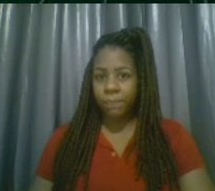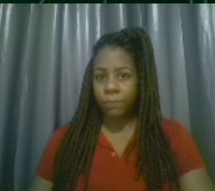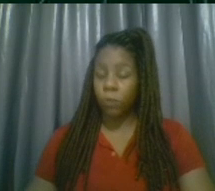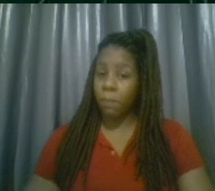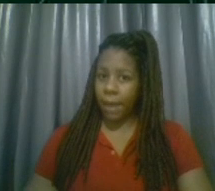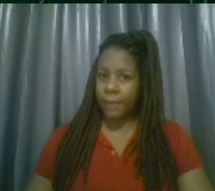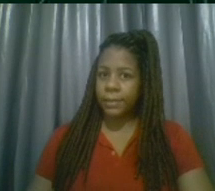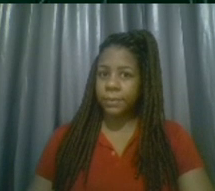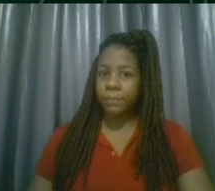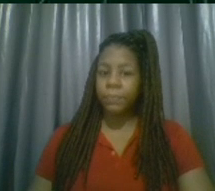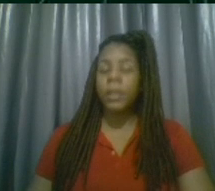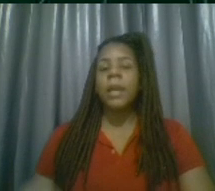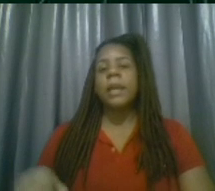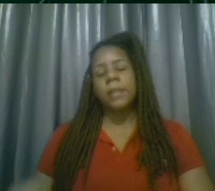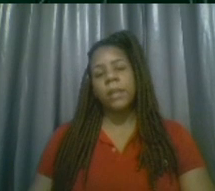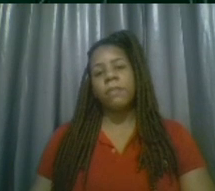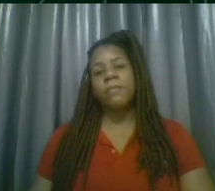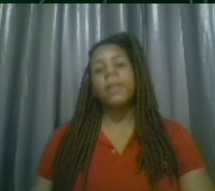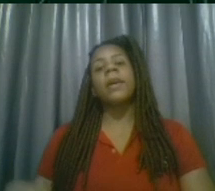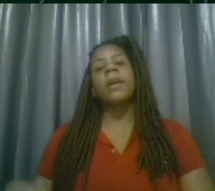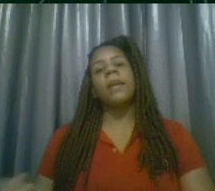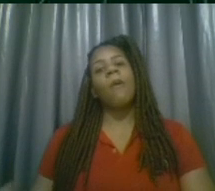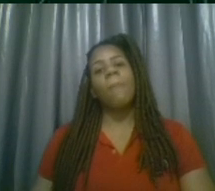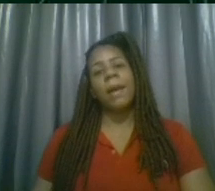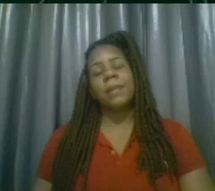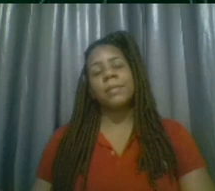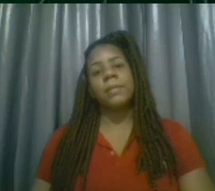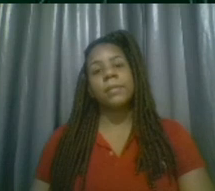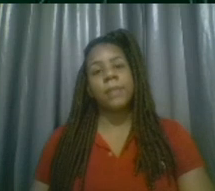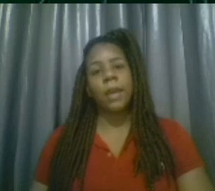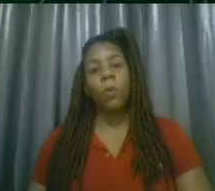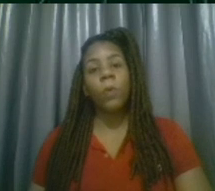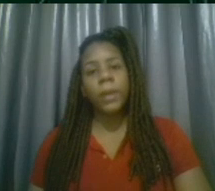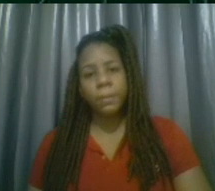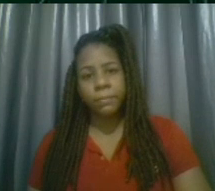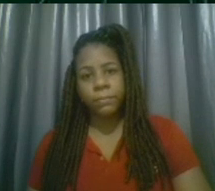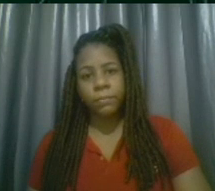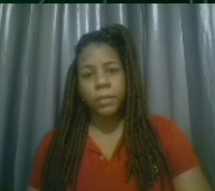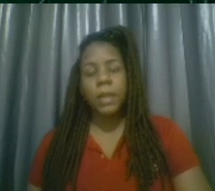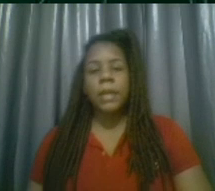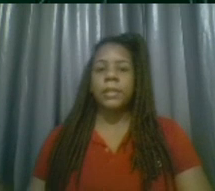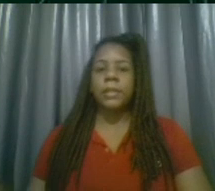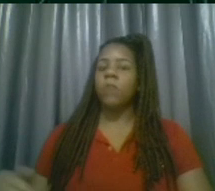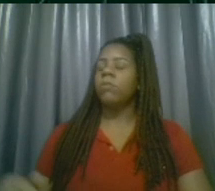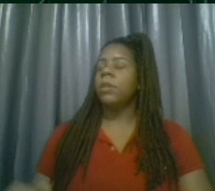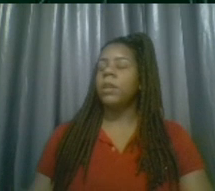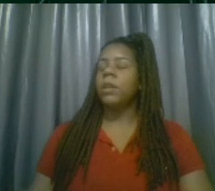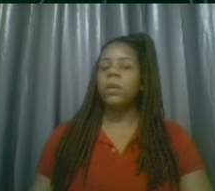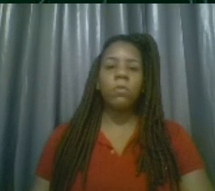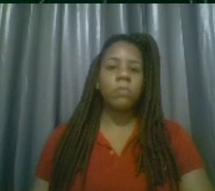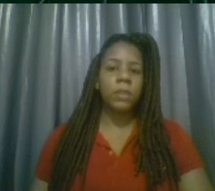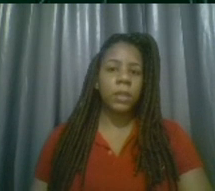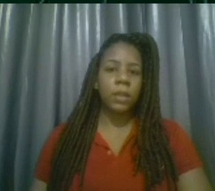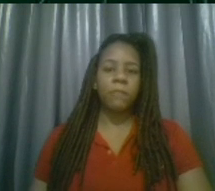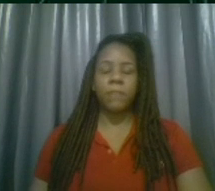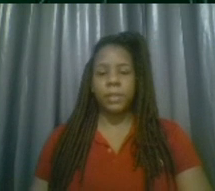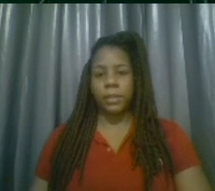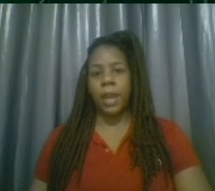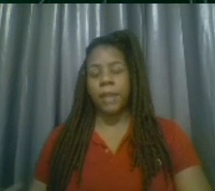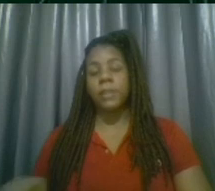palavra, do mas, significa que é o mas sem o i. Se eu não